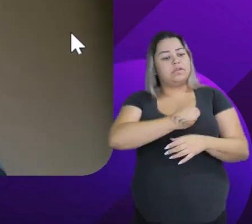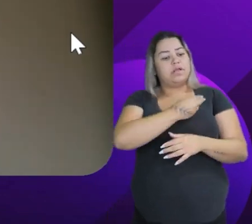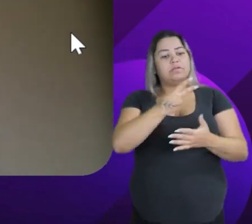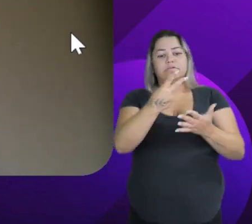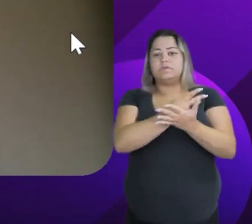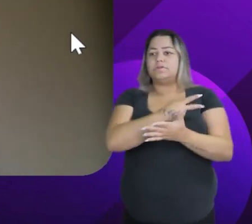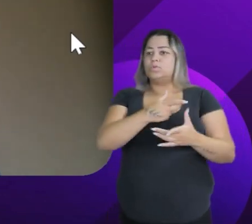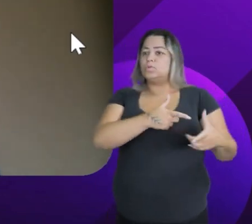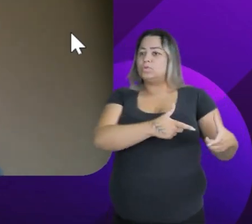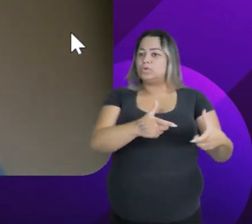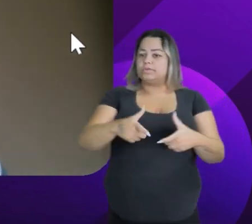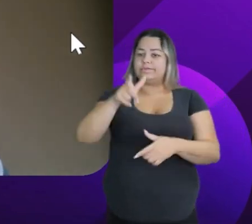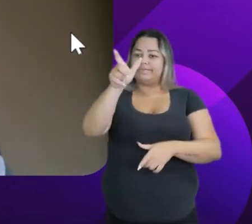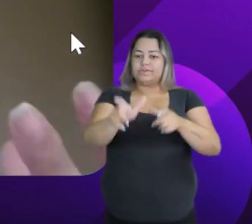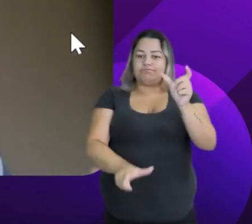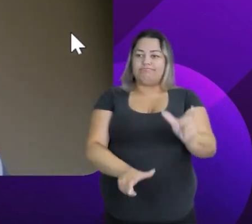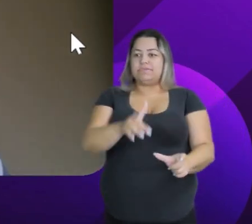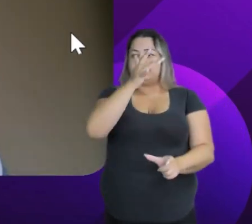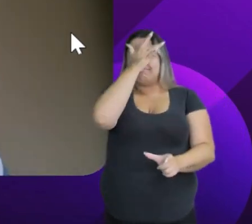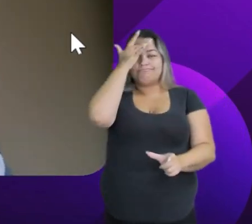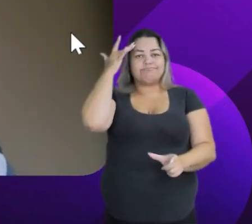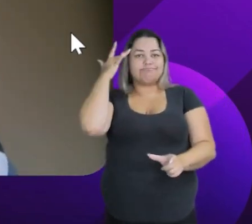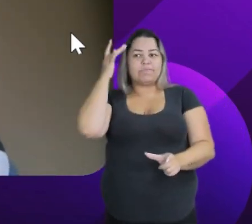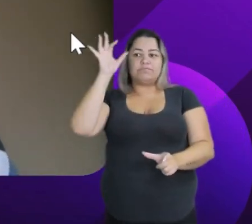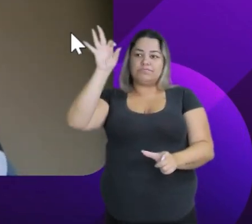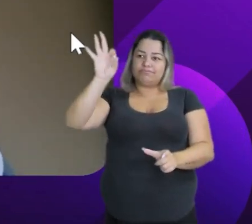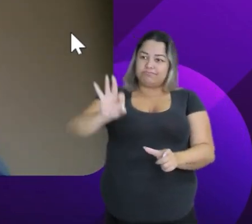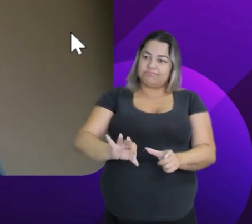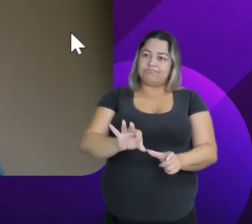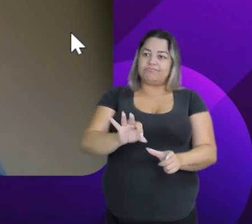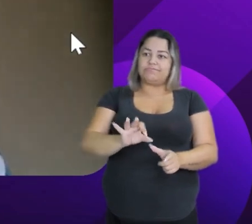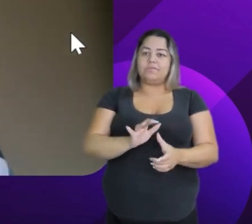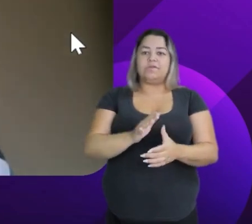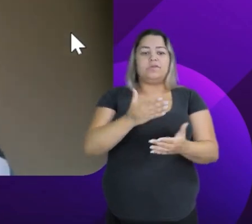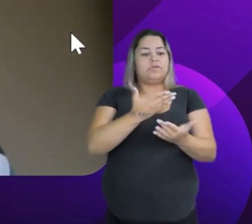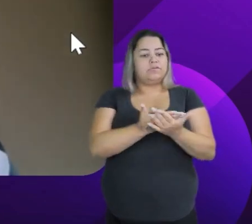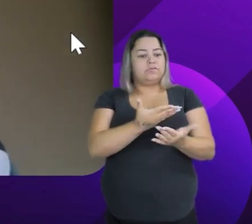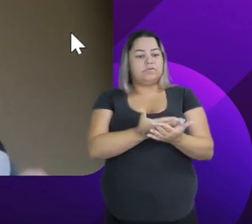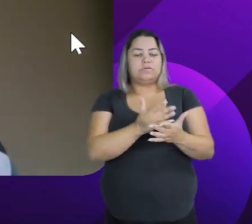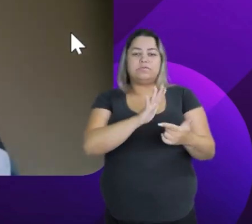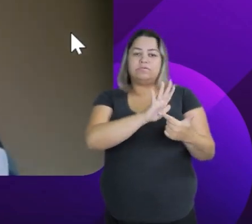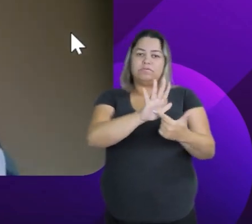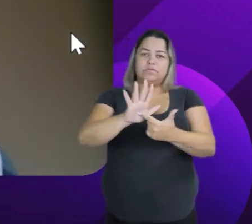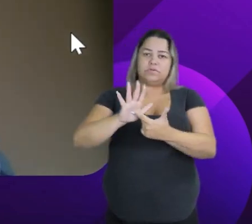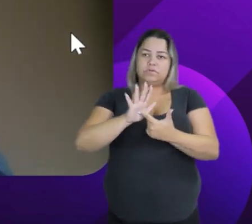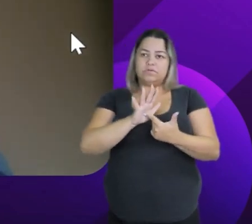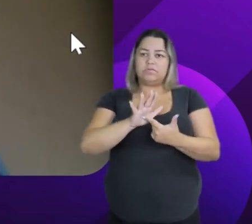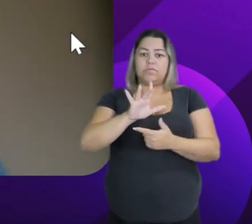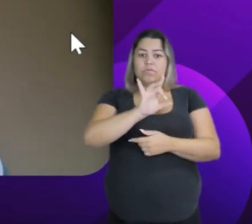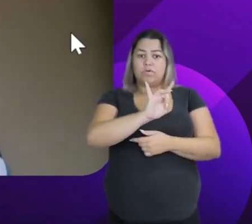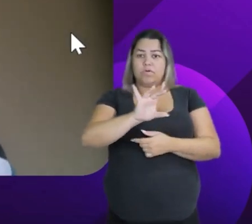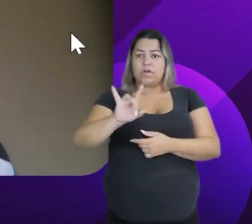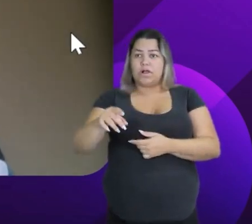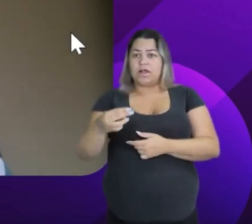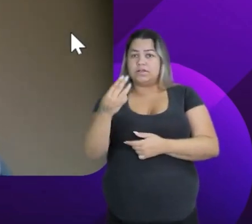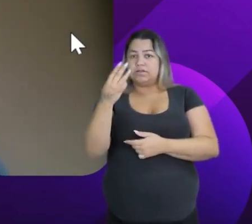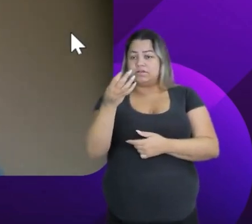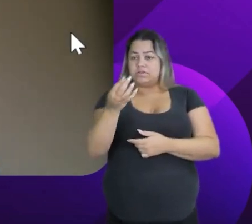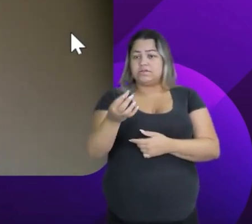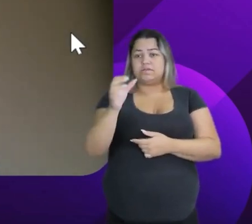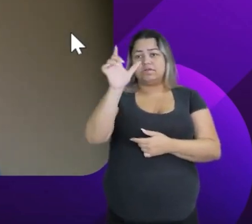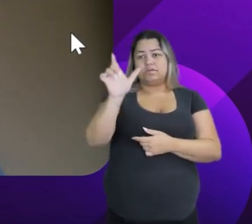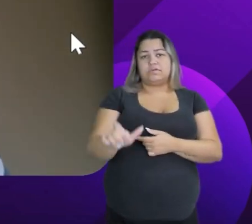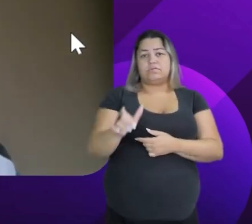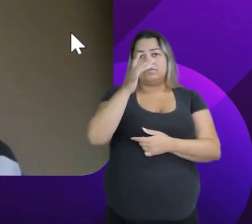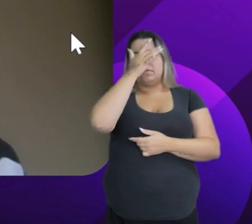grande parte da população, né. Recentemente aí também os estudos acabaram mostrando que 1 a cada 36 pessoas aqui no estado